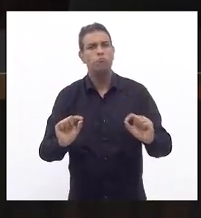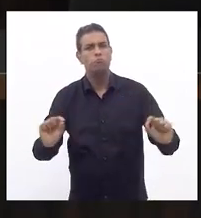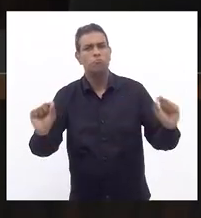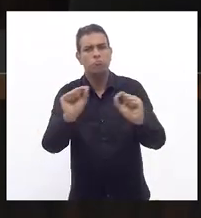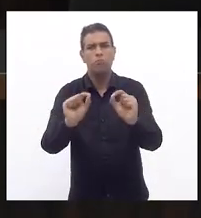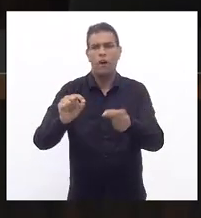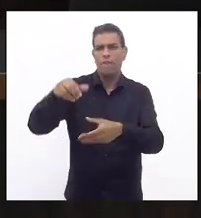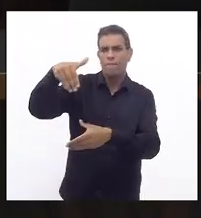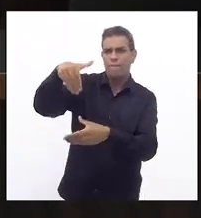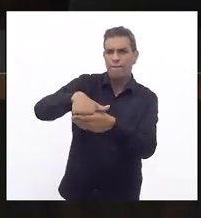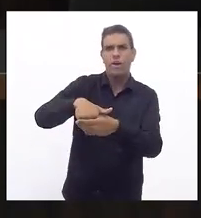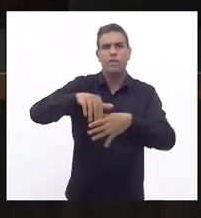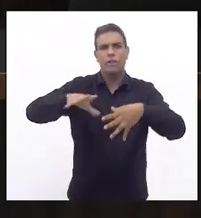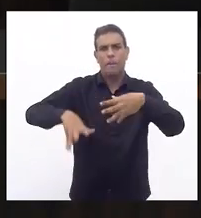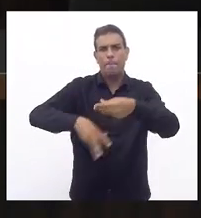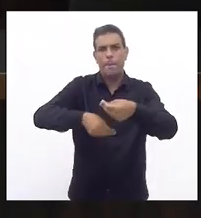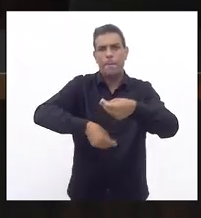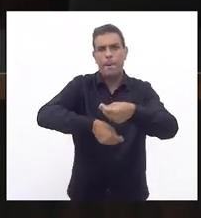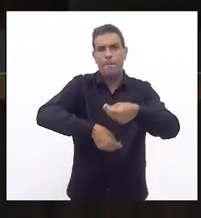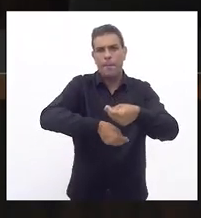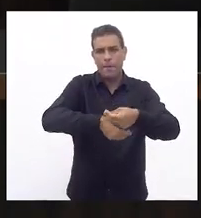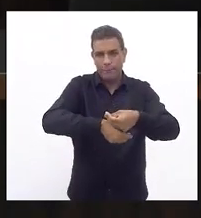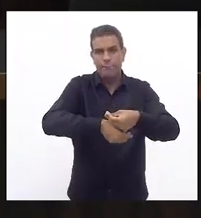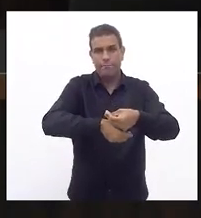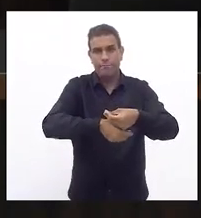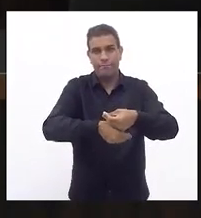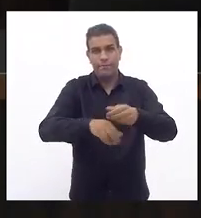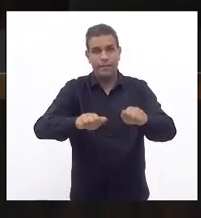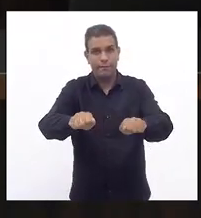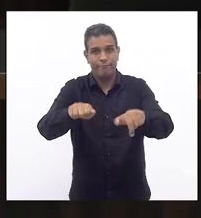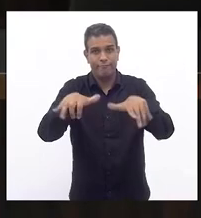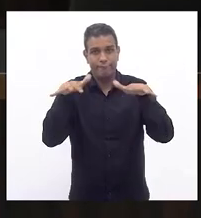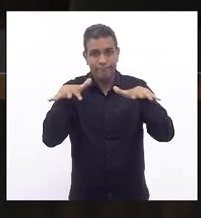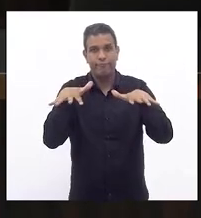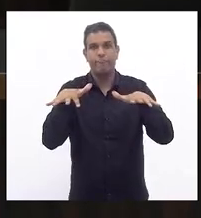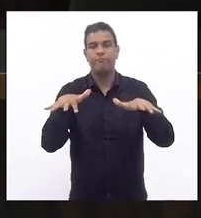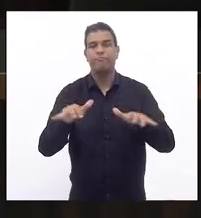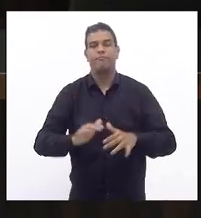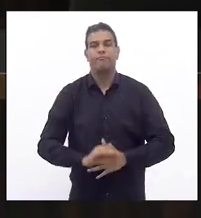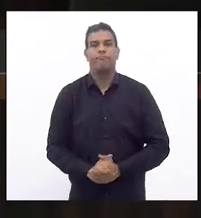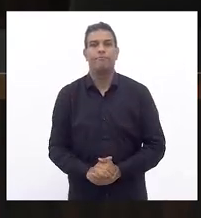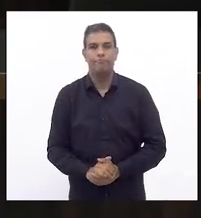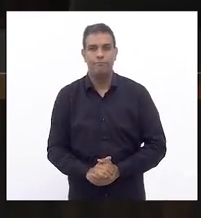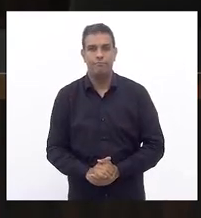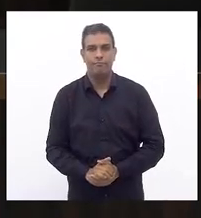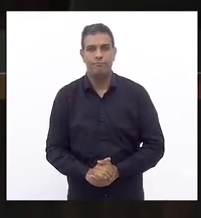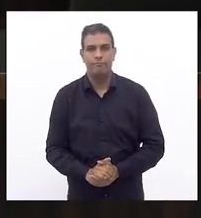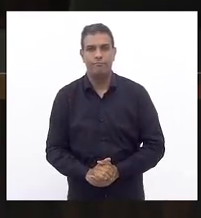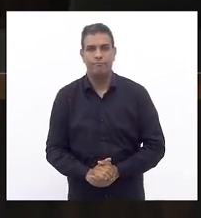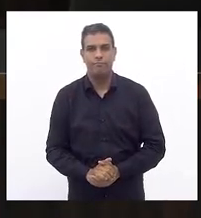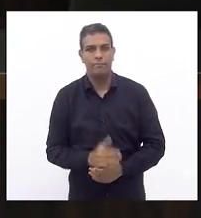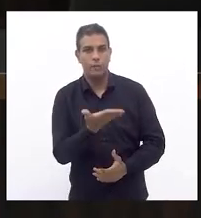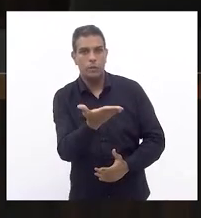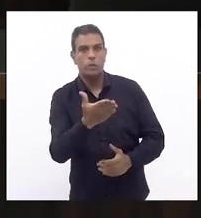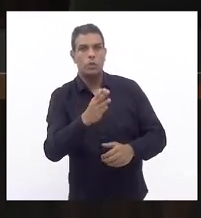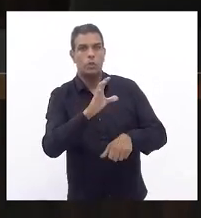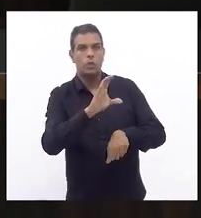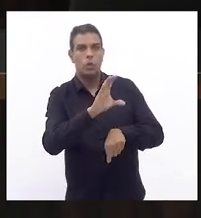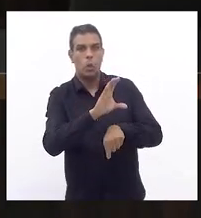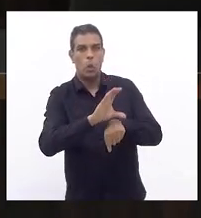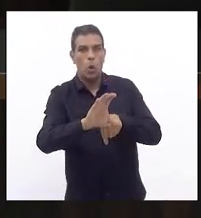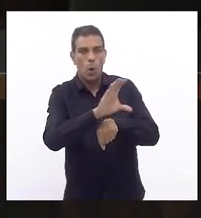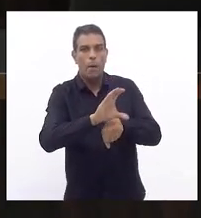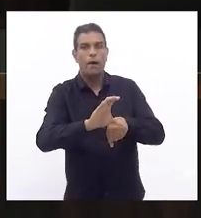em votação as emendas de plenário. Com o parecer da Comissão de Constituição e